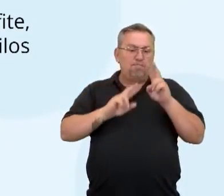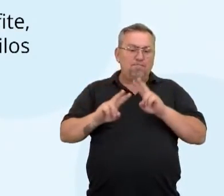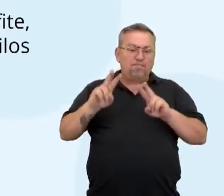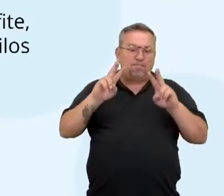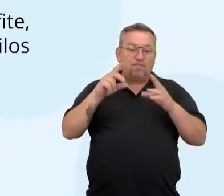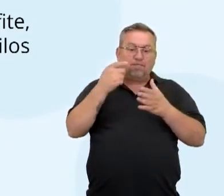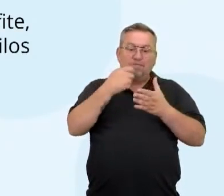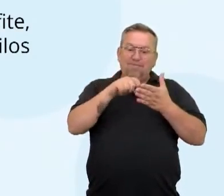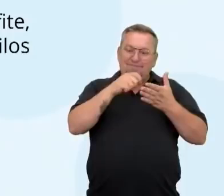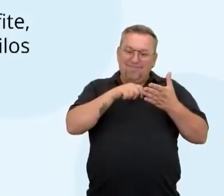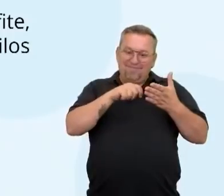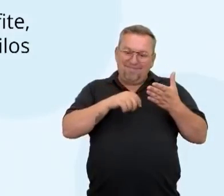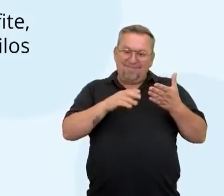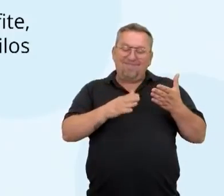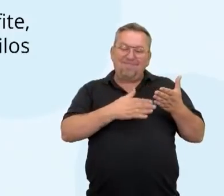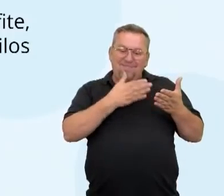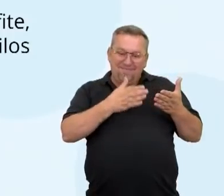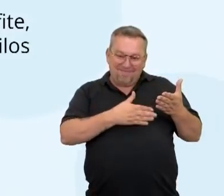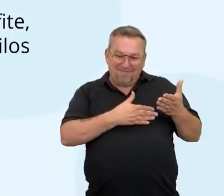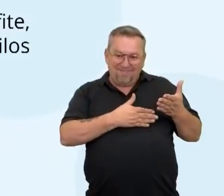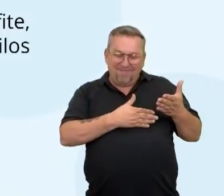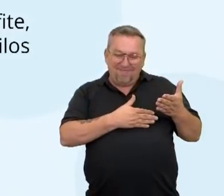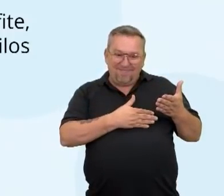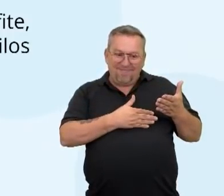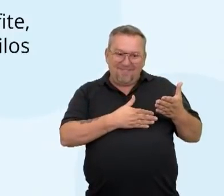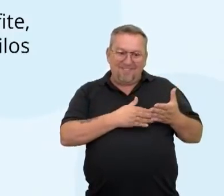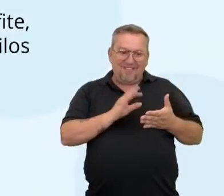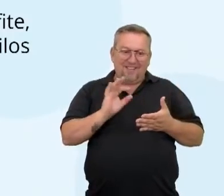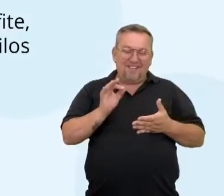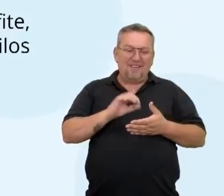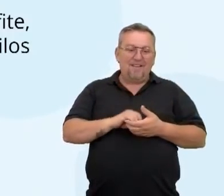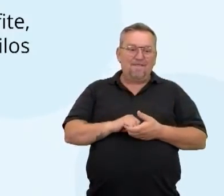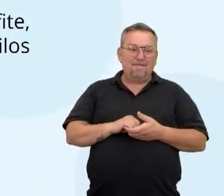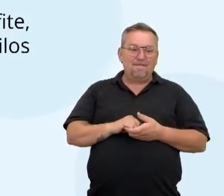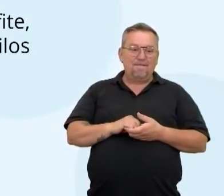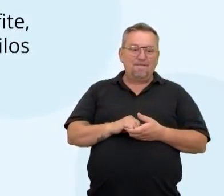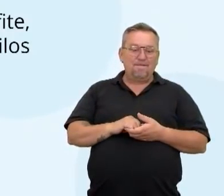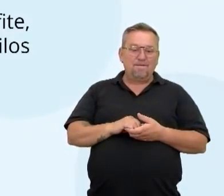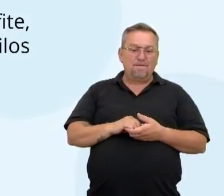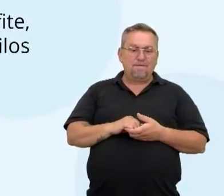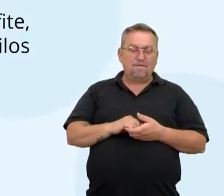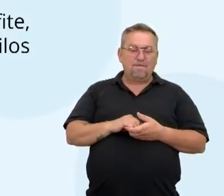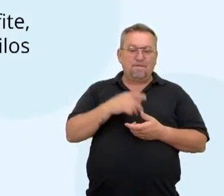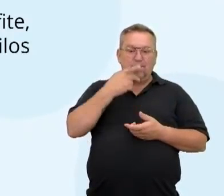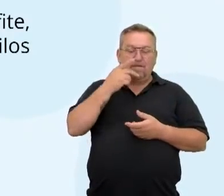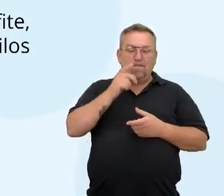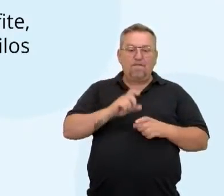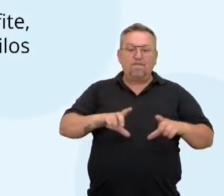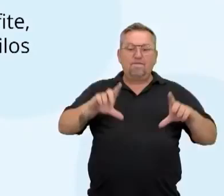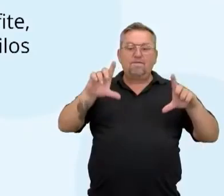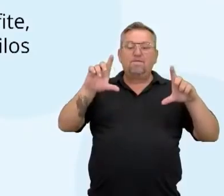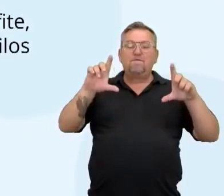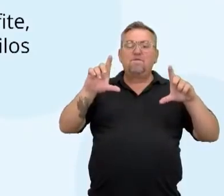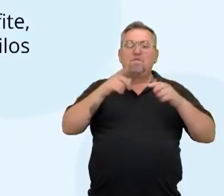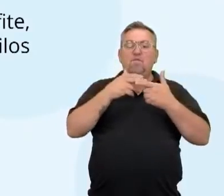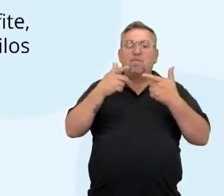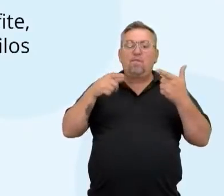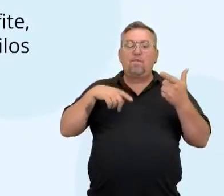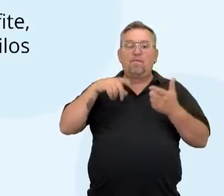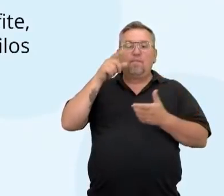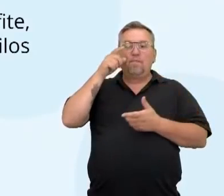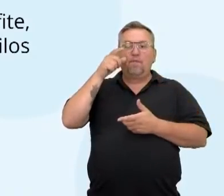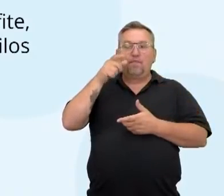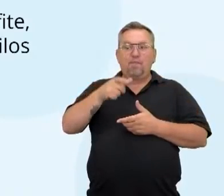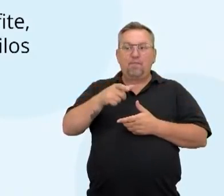visuais? Anote as impressões de vocês no caderno, certo? E voltando um pouco àquela imagem, professora, uma coisa que é interessante,